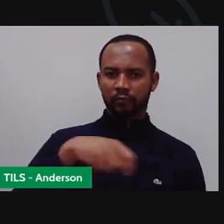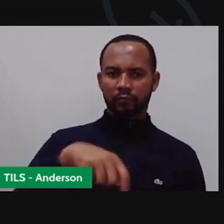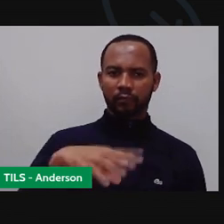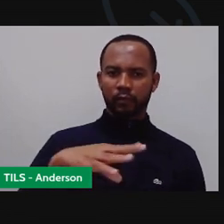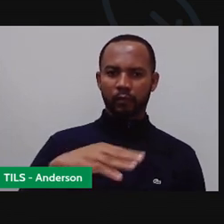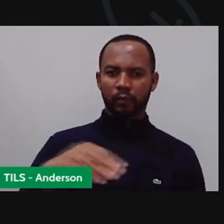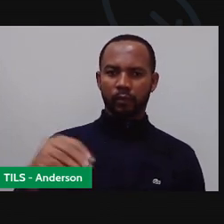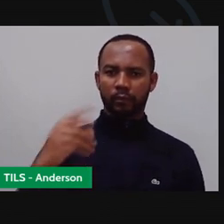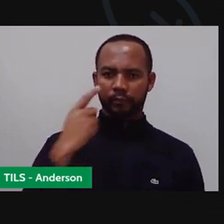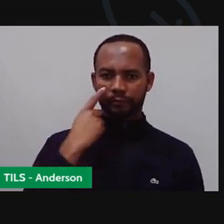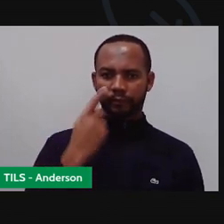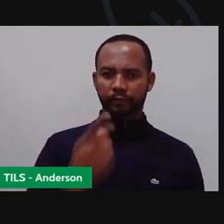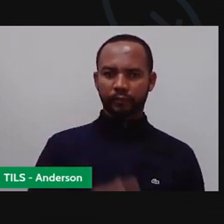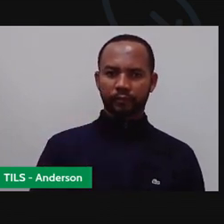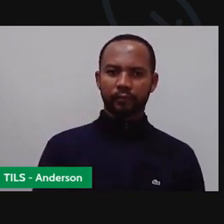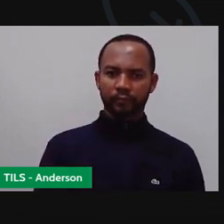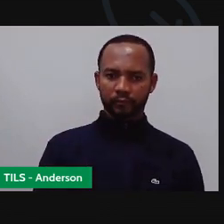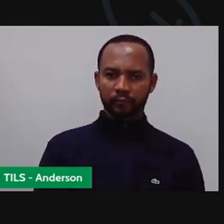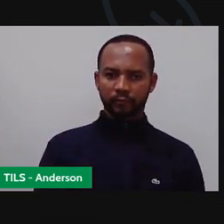vai mexendo, ó.